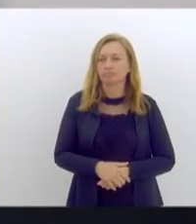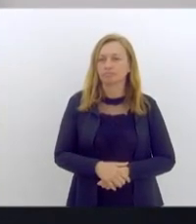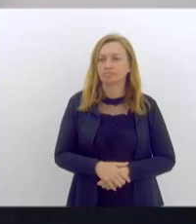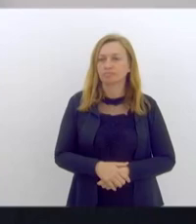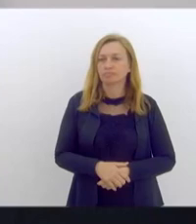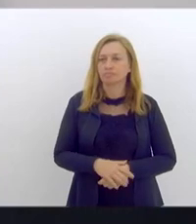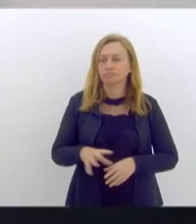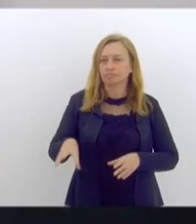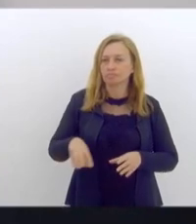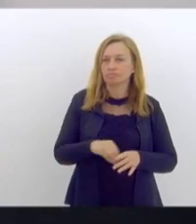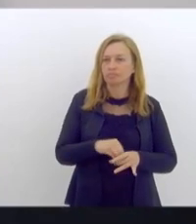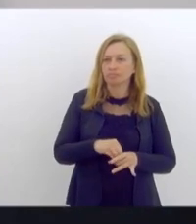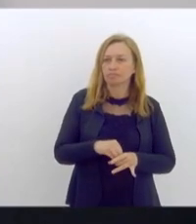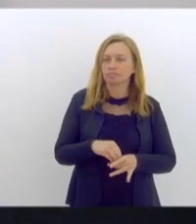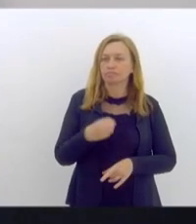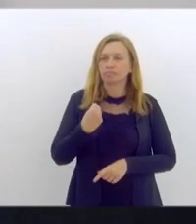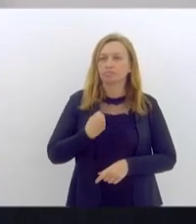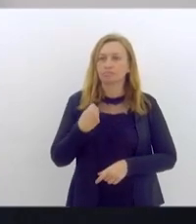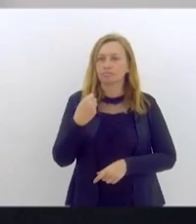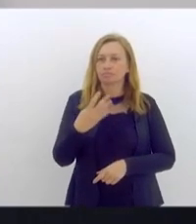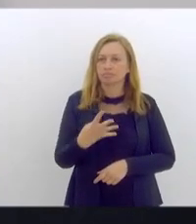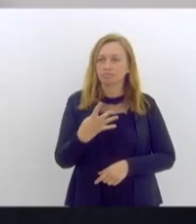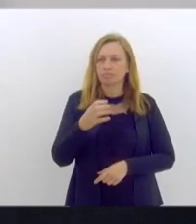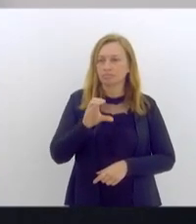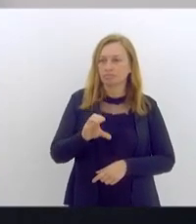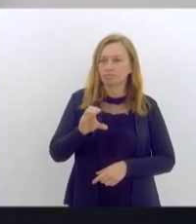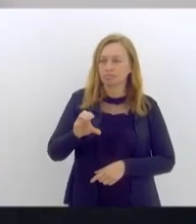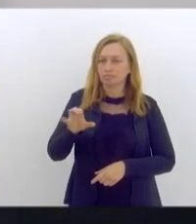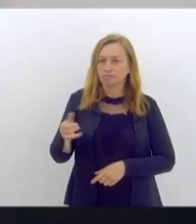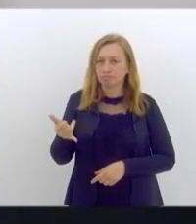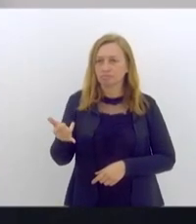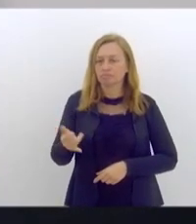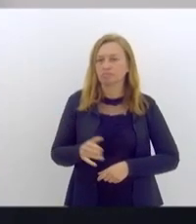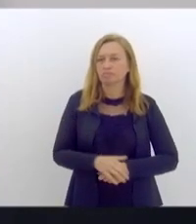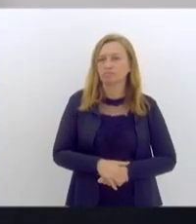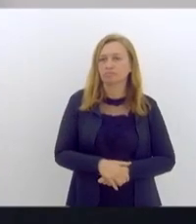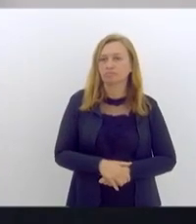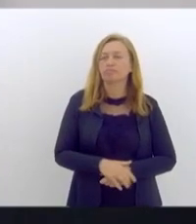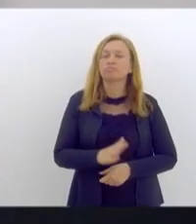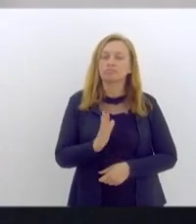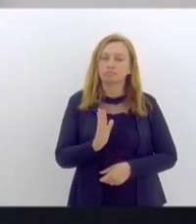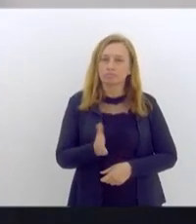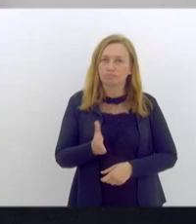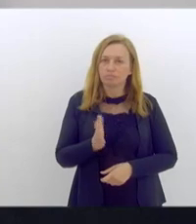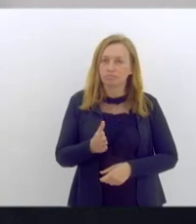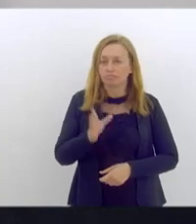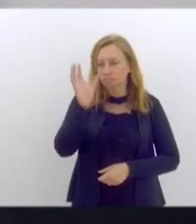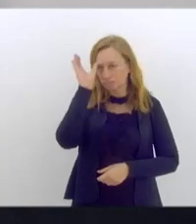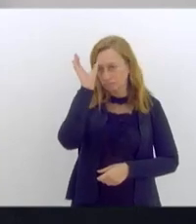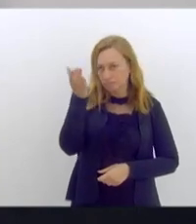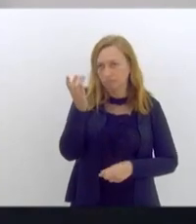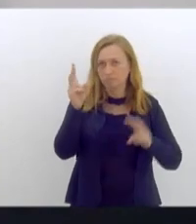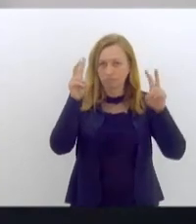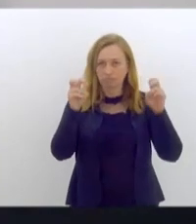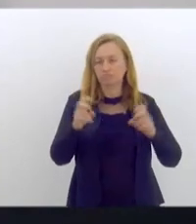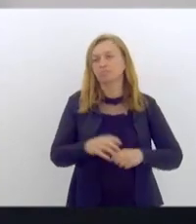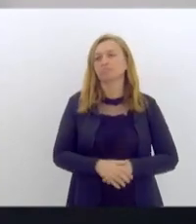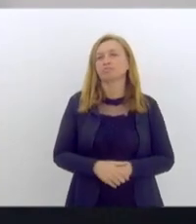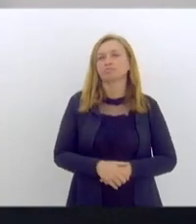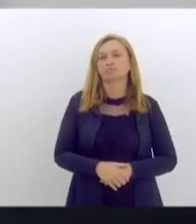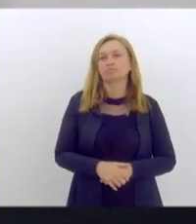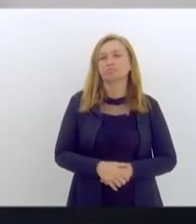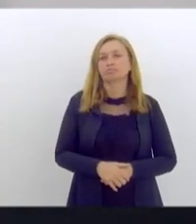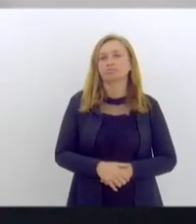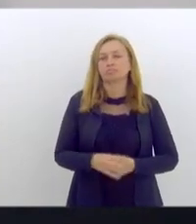aglutinar com a número 4 da ccj e já tá resolvido a questão que a discussão